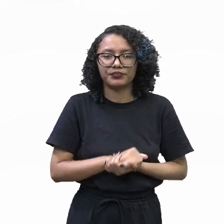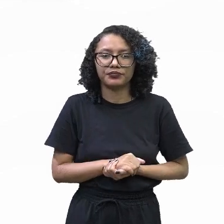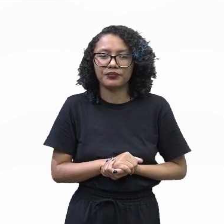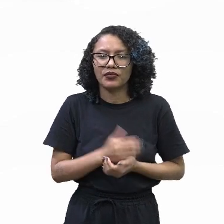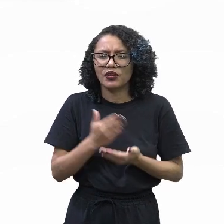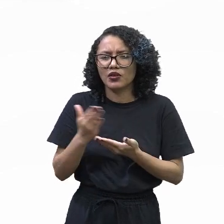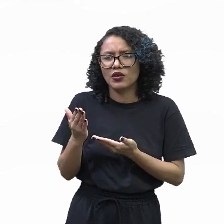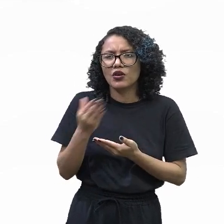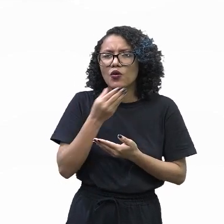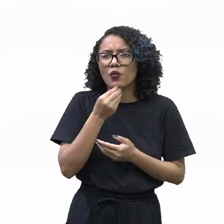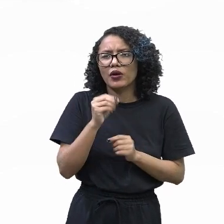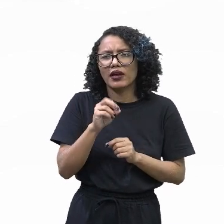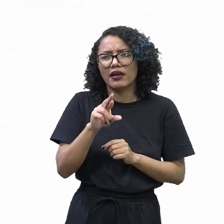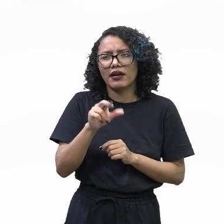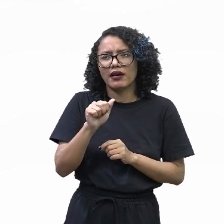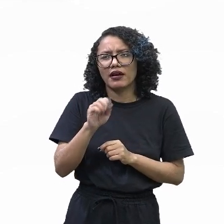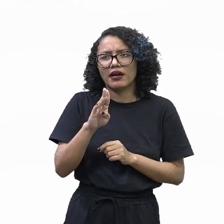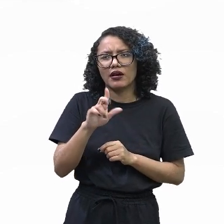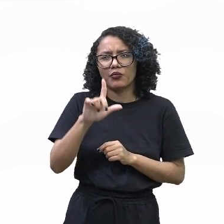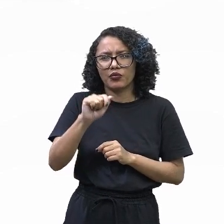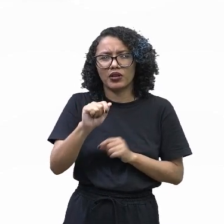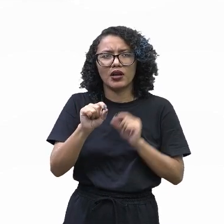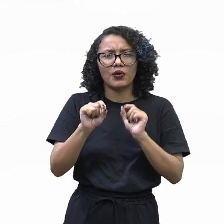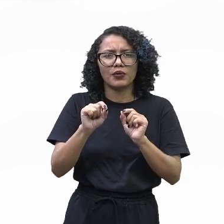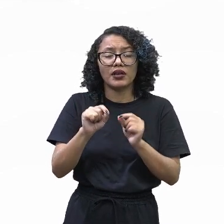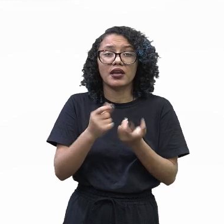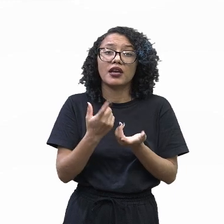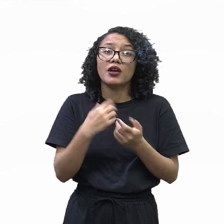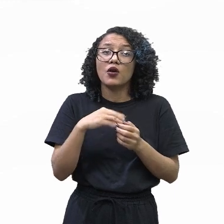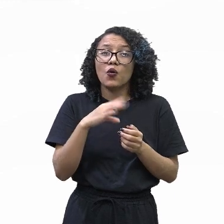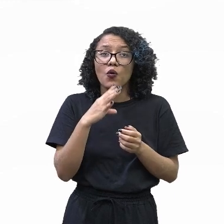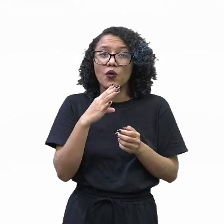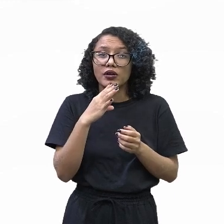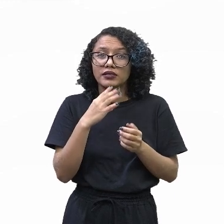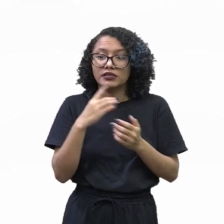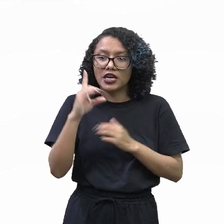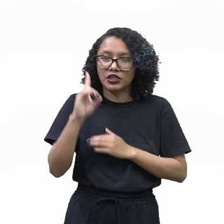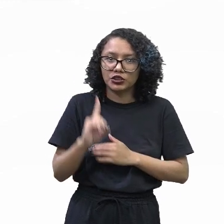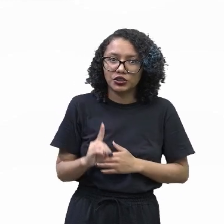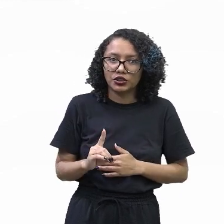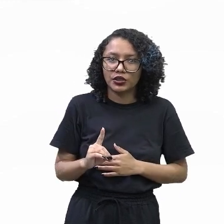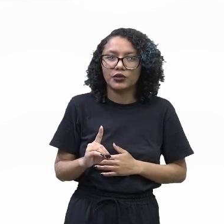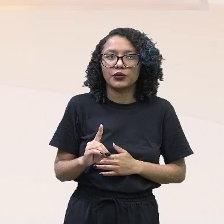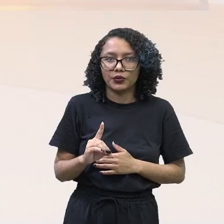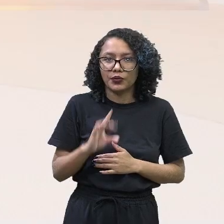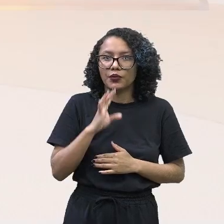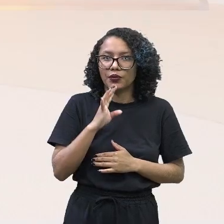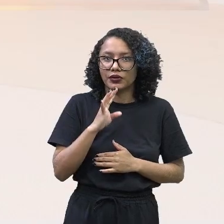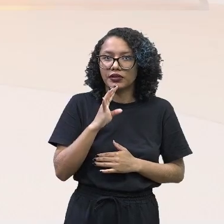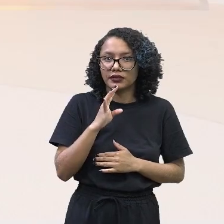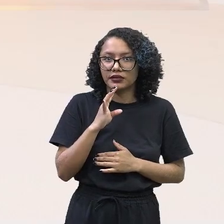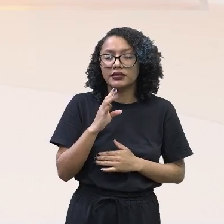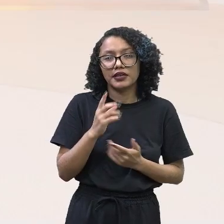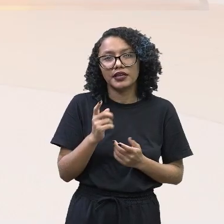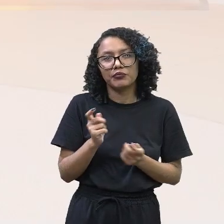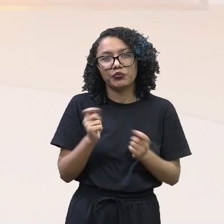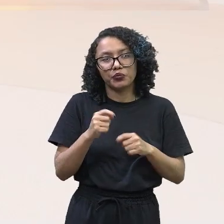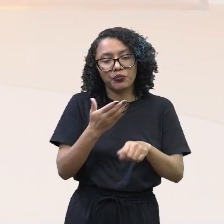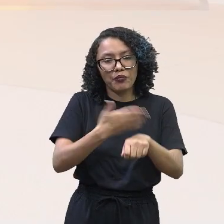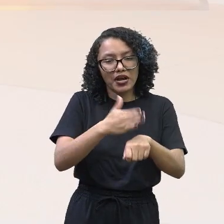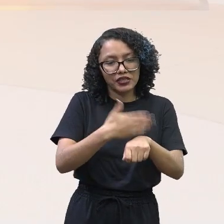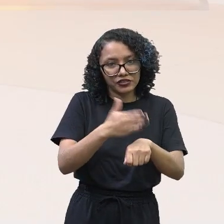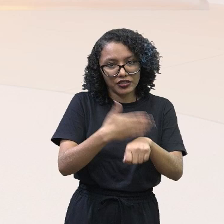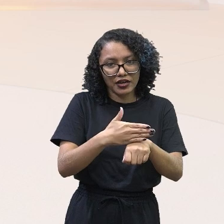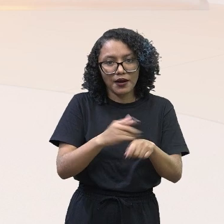que é rábula? Era um conhecedor do direito, e ele exercia a função, embora não